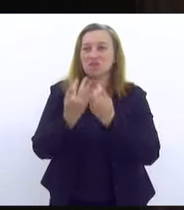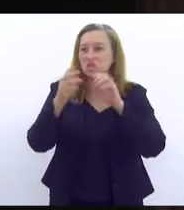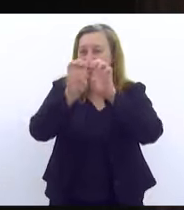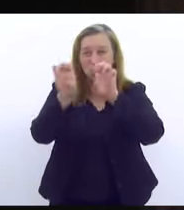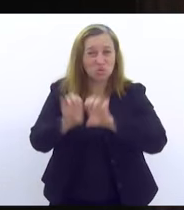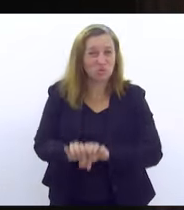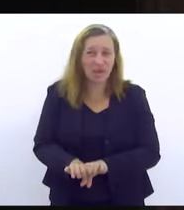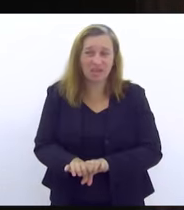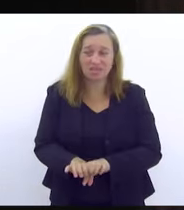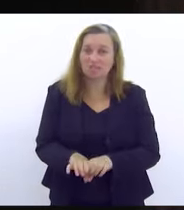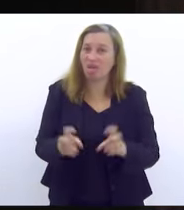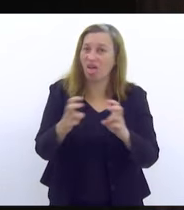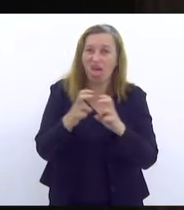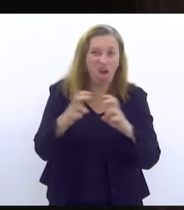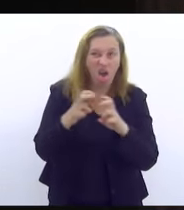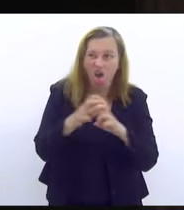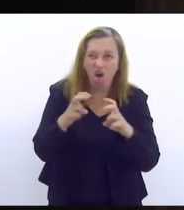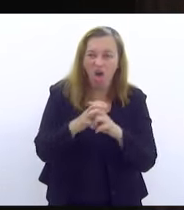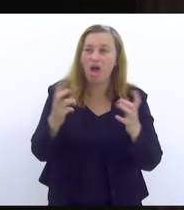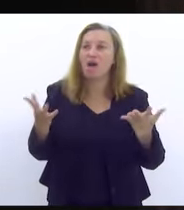e